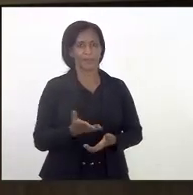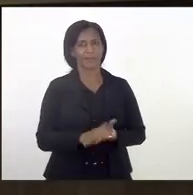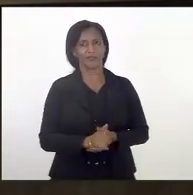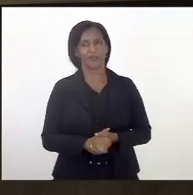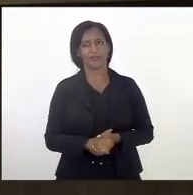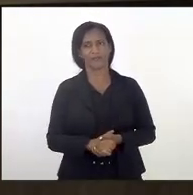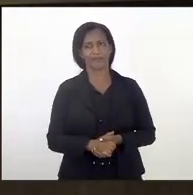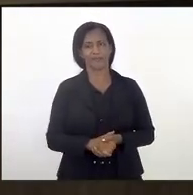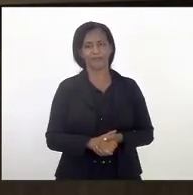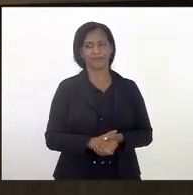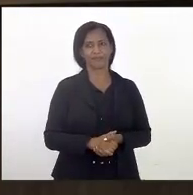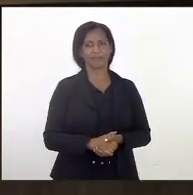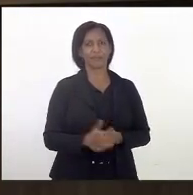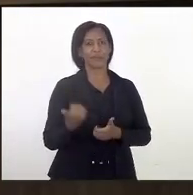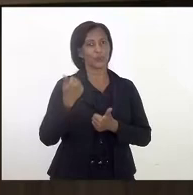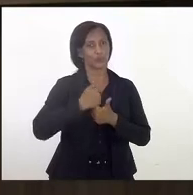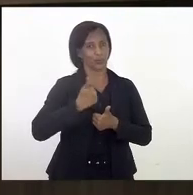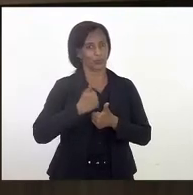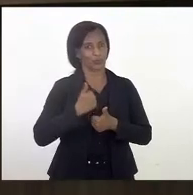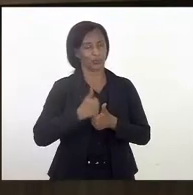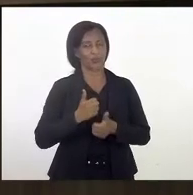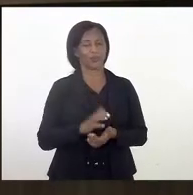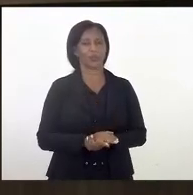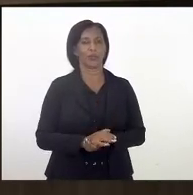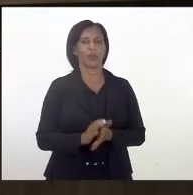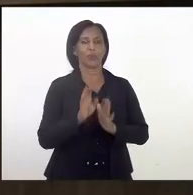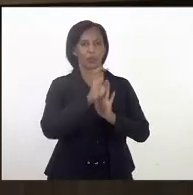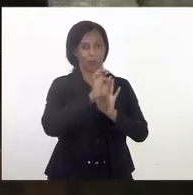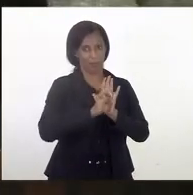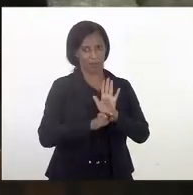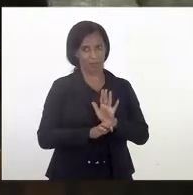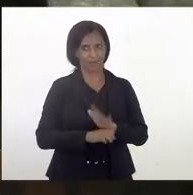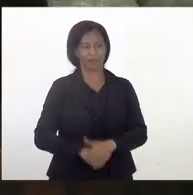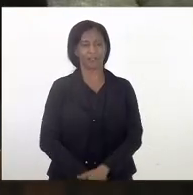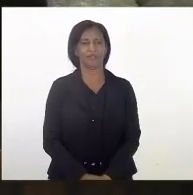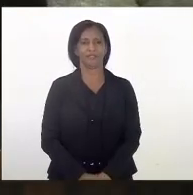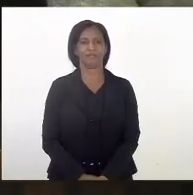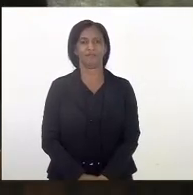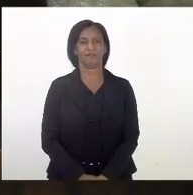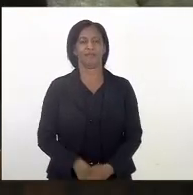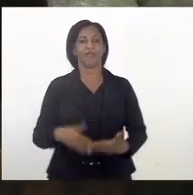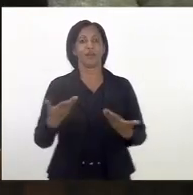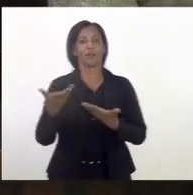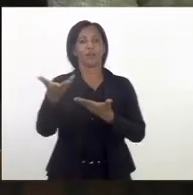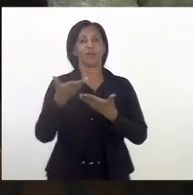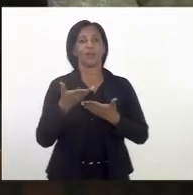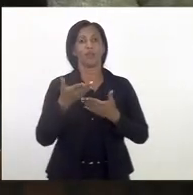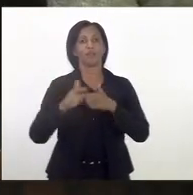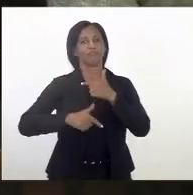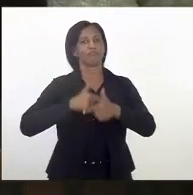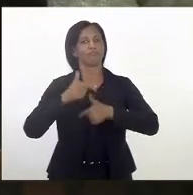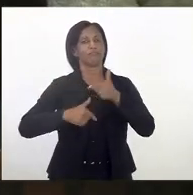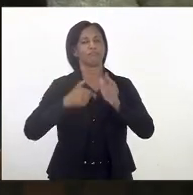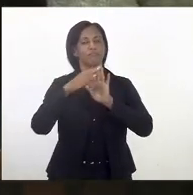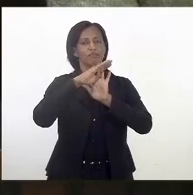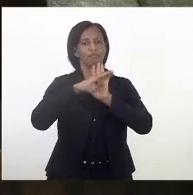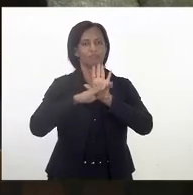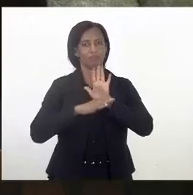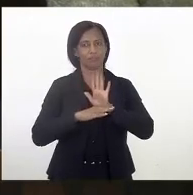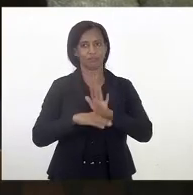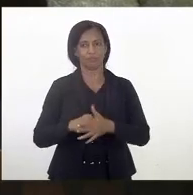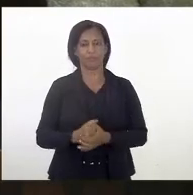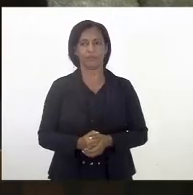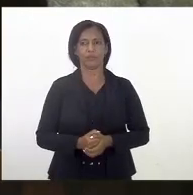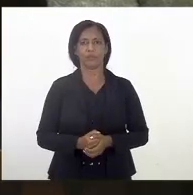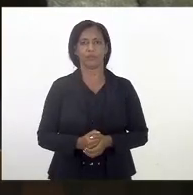né o substitutivo a nota dela ou emenda ordem e Vou colher de novo parecer da Comissão